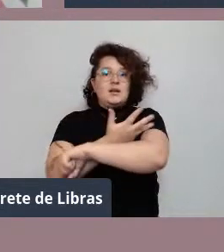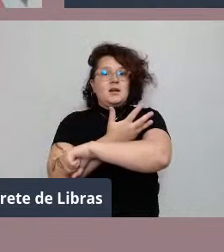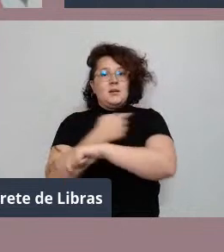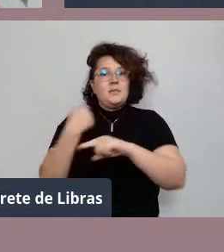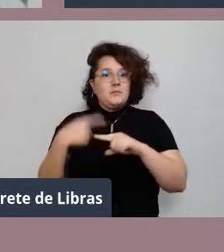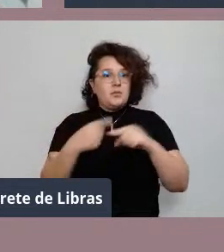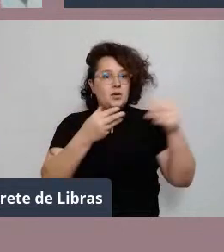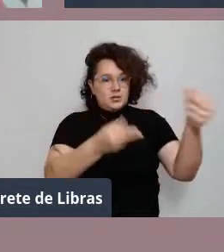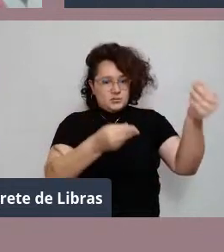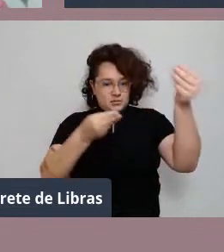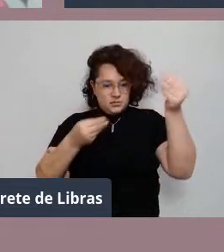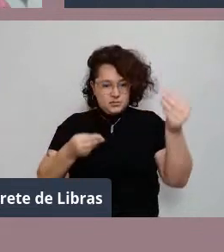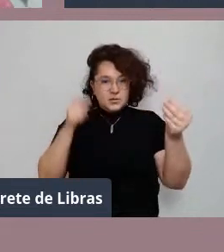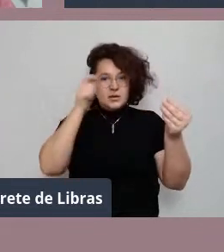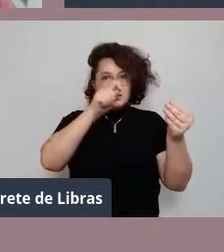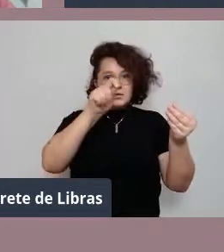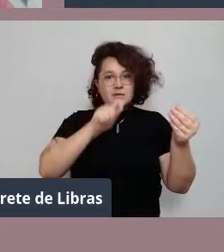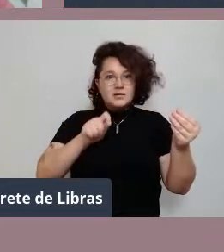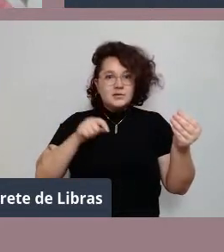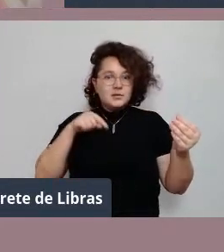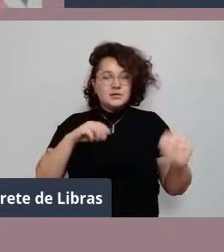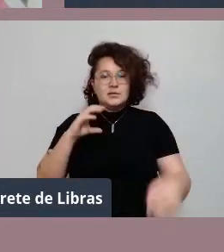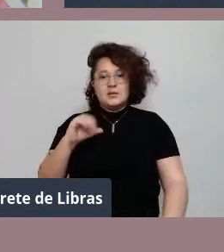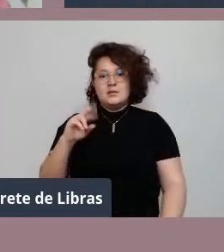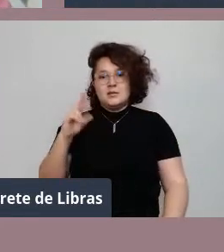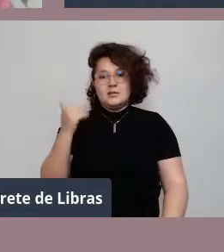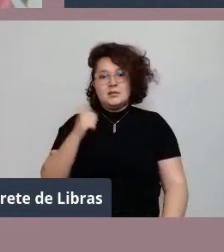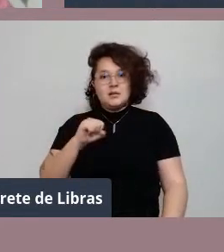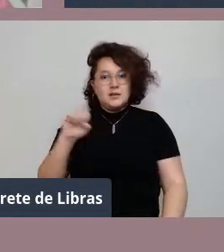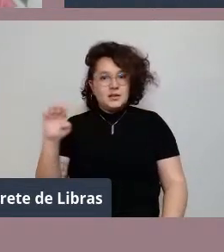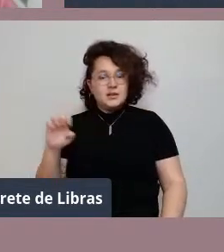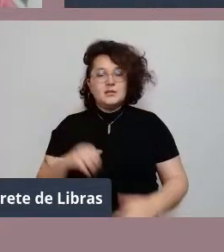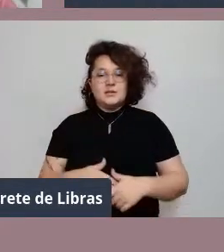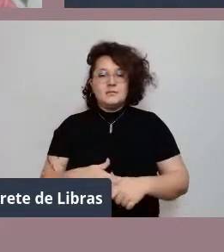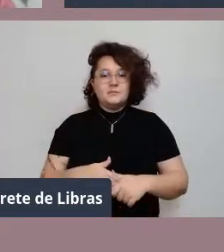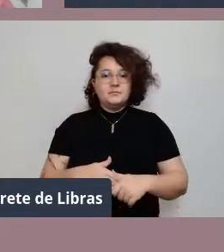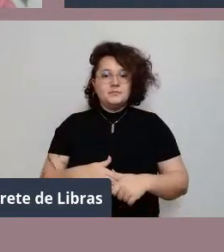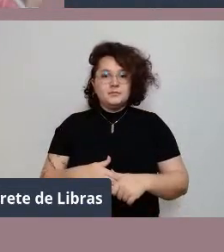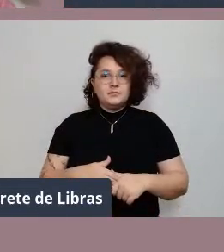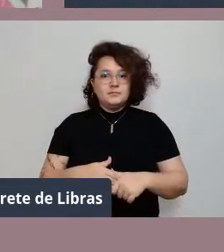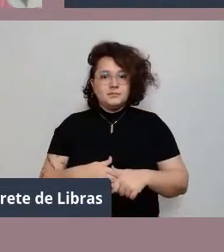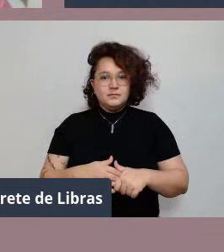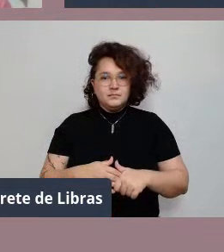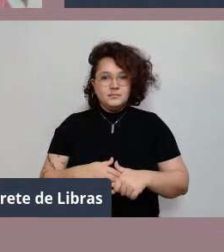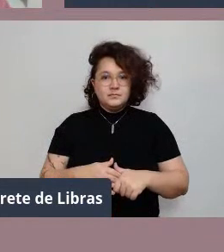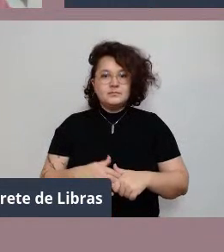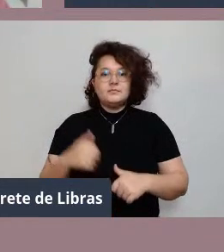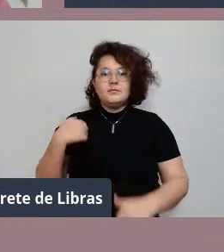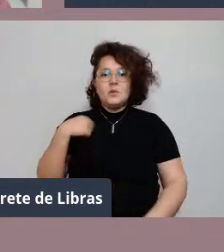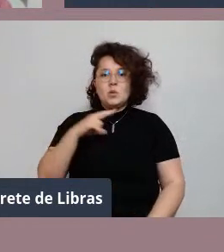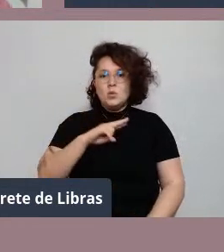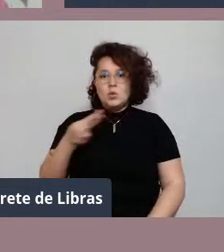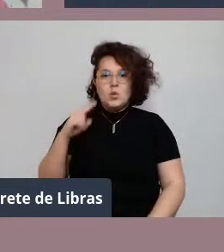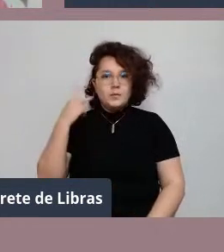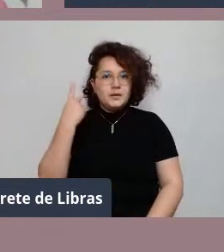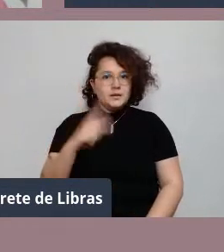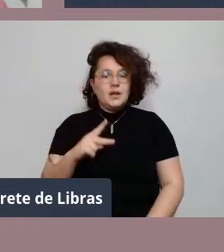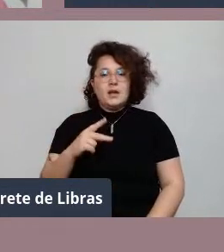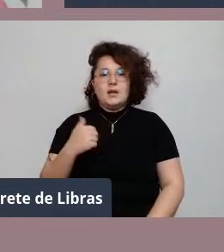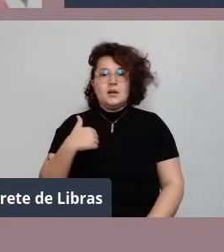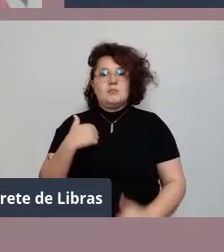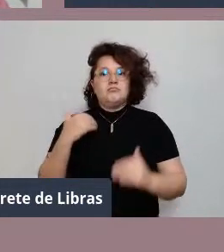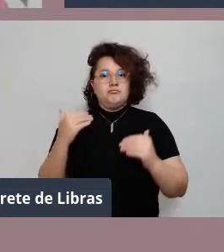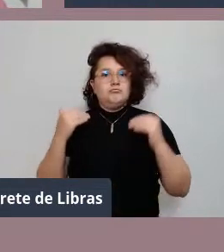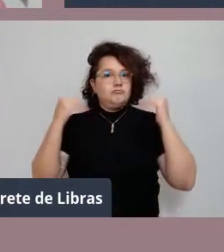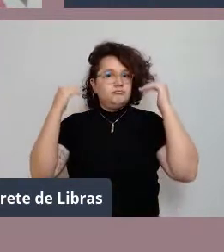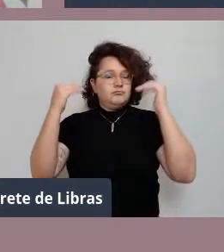Clarice Lispector, enfim, que o tempo passou, elas também, o vulto dela, o nome dela ganhou vulto, né?